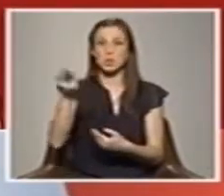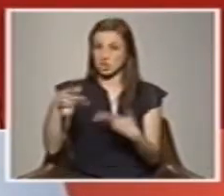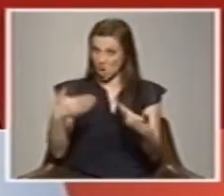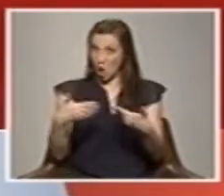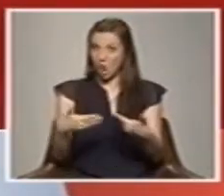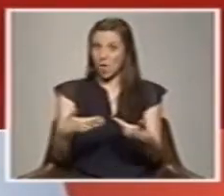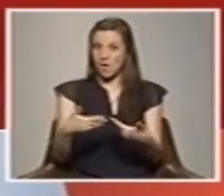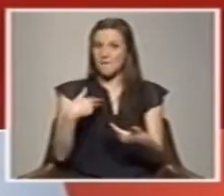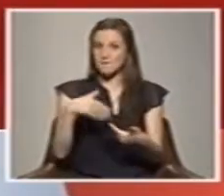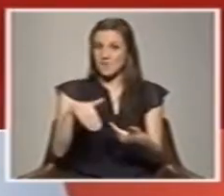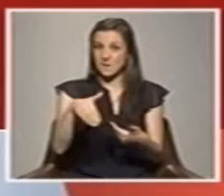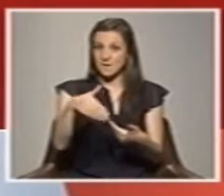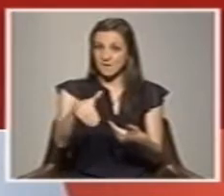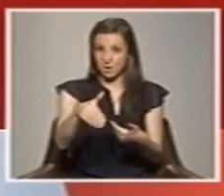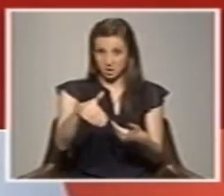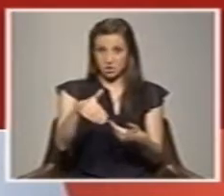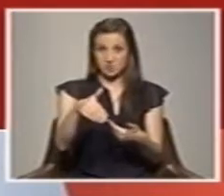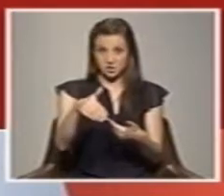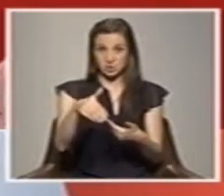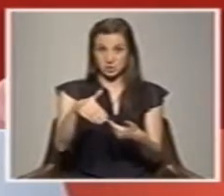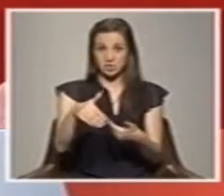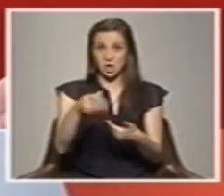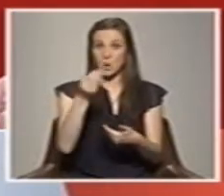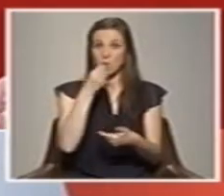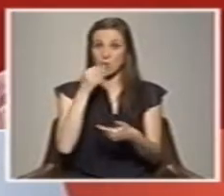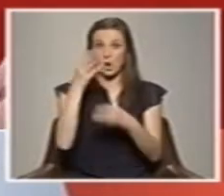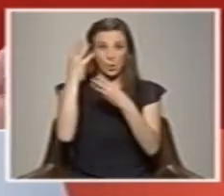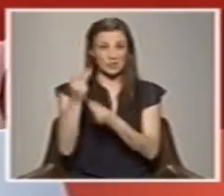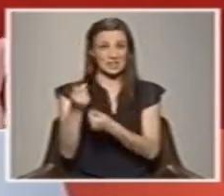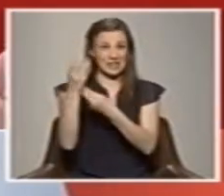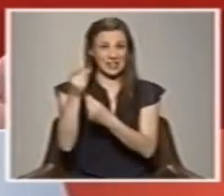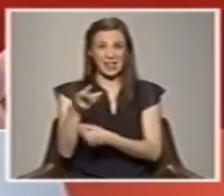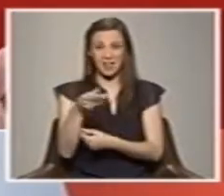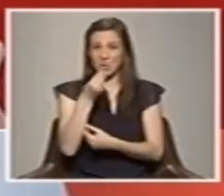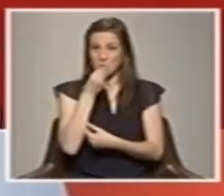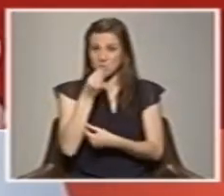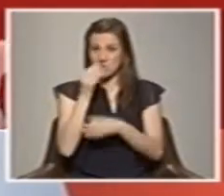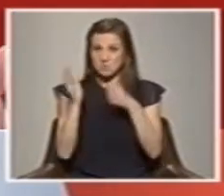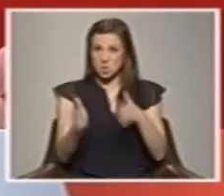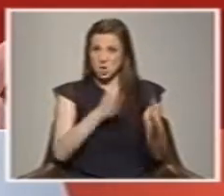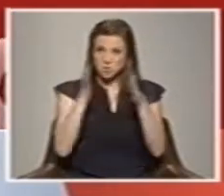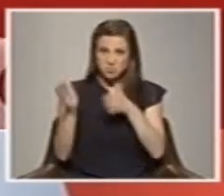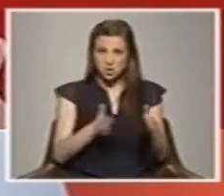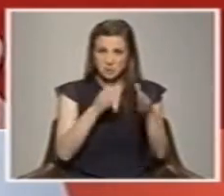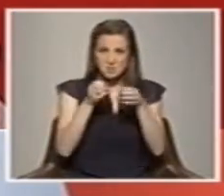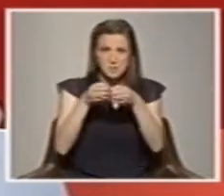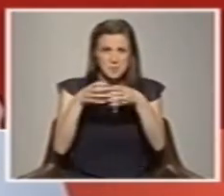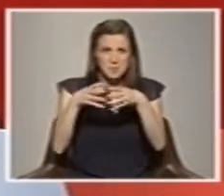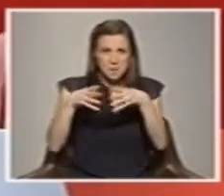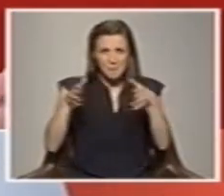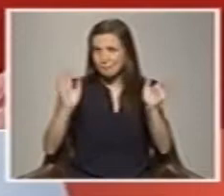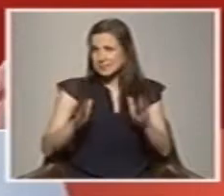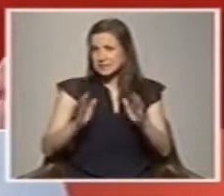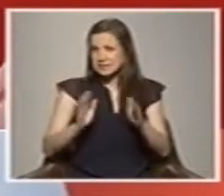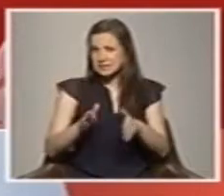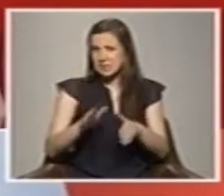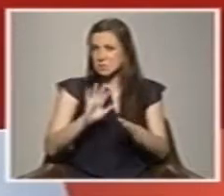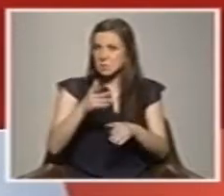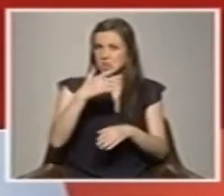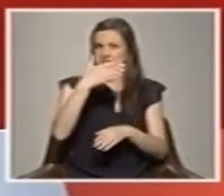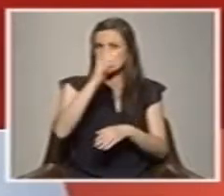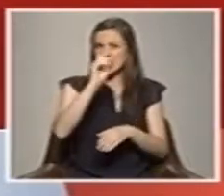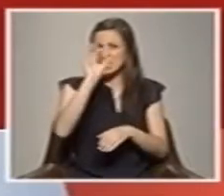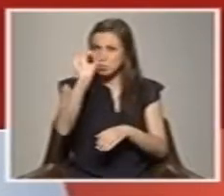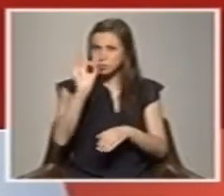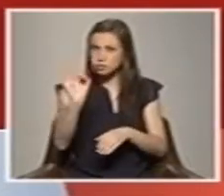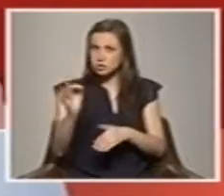que nós vamos ter que aumentar a nossa quantidade de alimentos para produzir para alimentar essa população em cerca de 70% do que